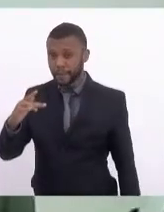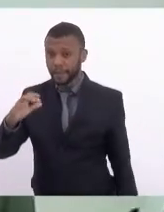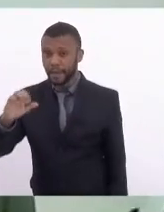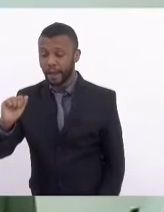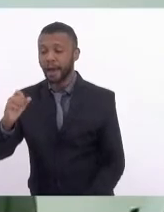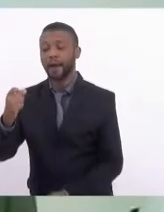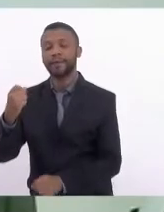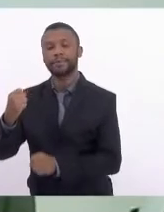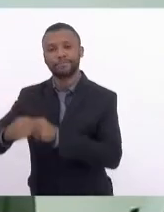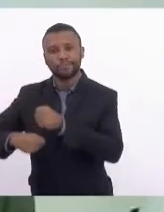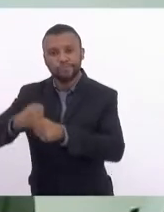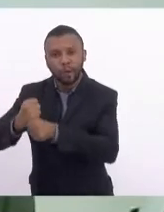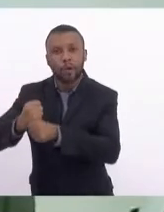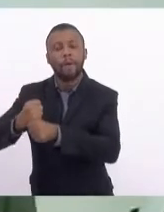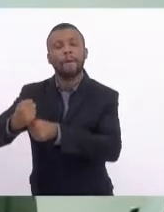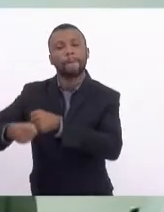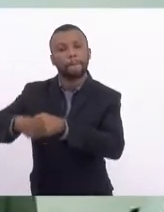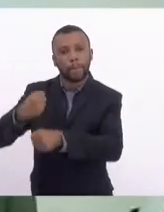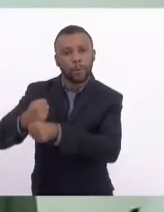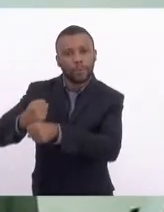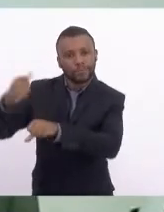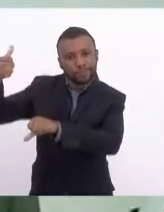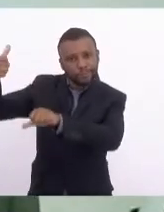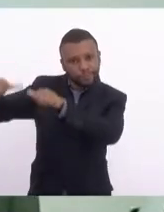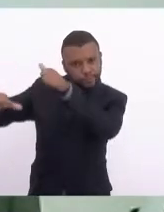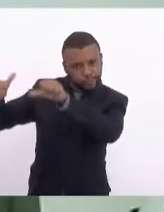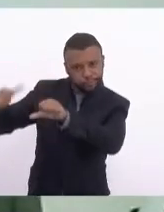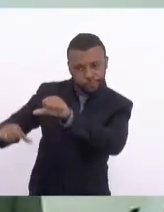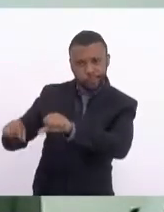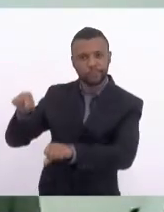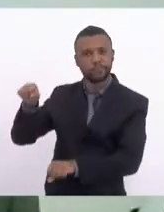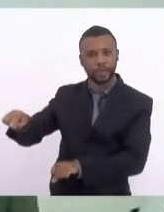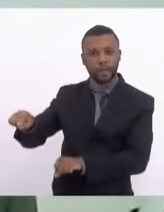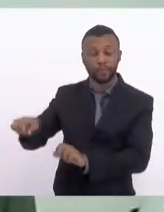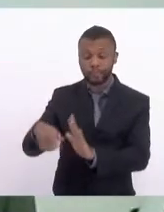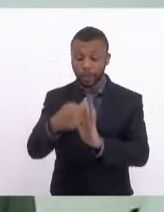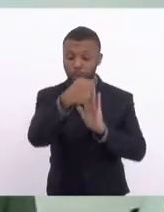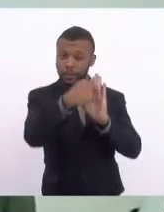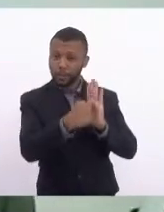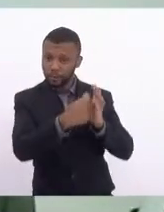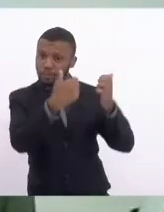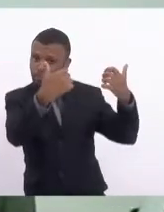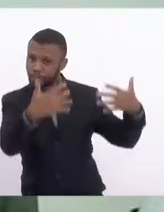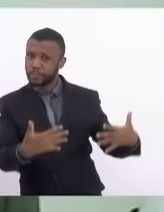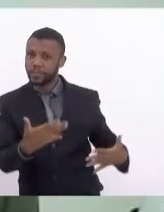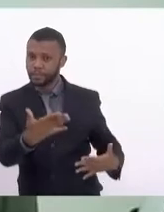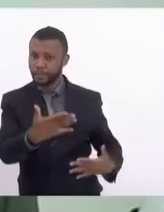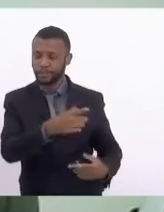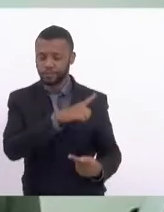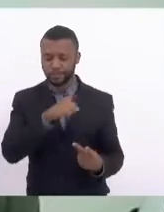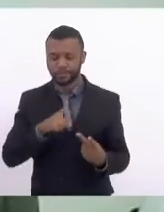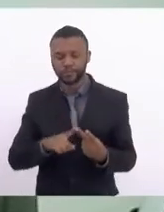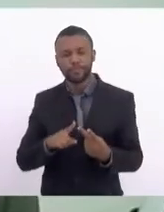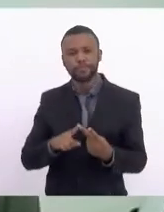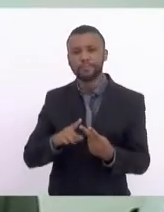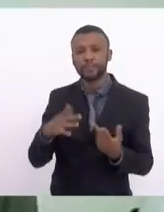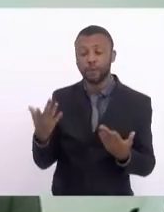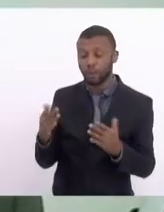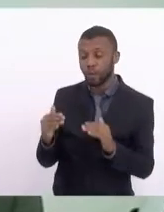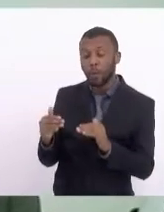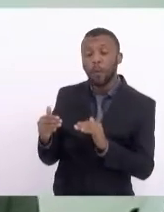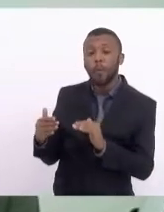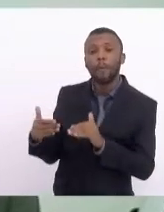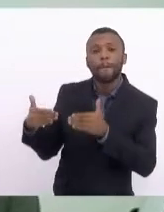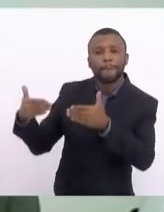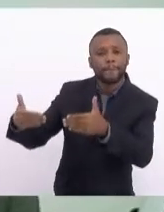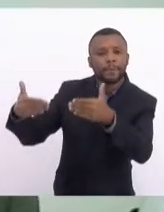pelo IPCA. É assim que diz o texto. De outro lado, o ministro da